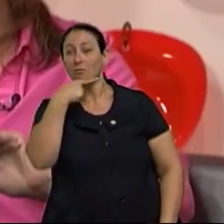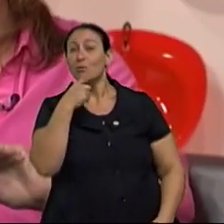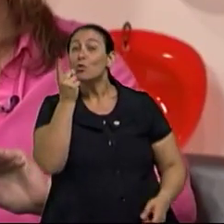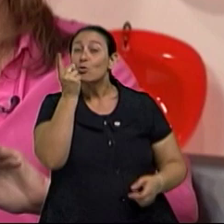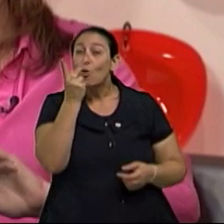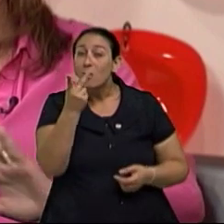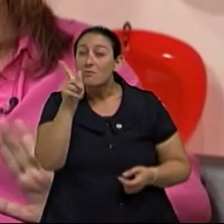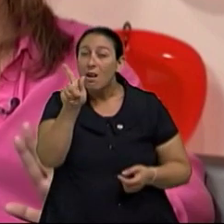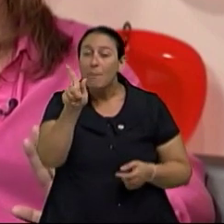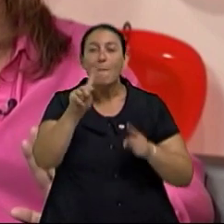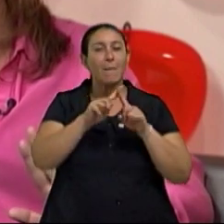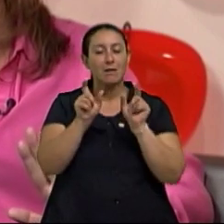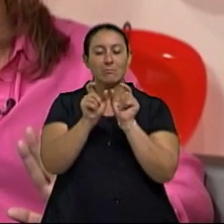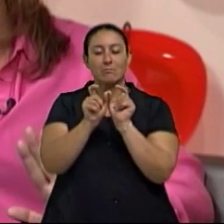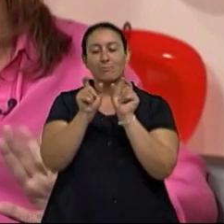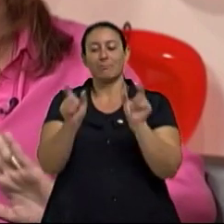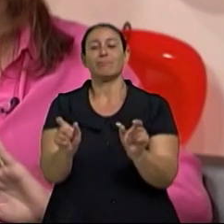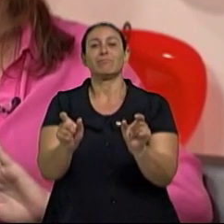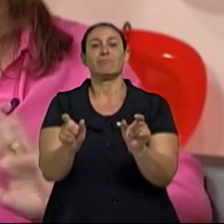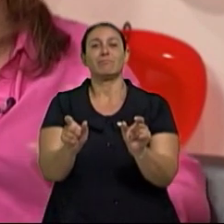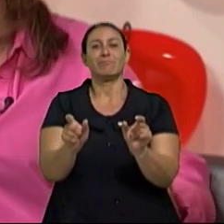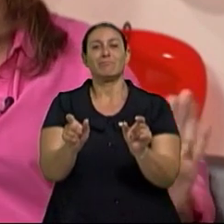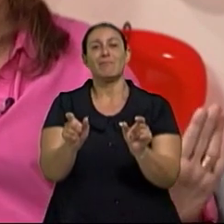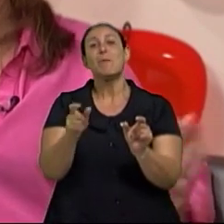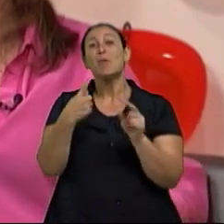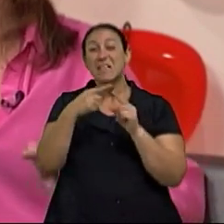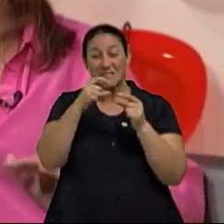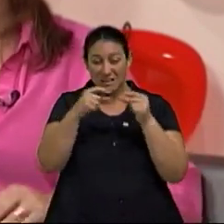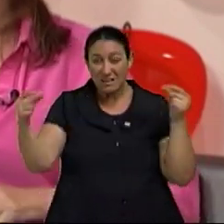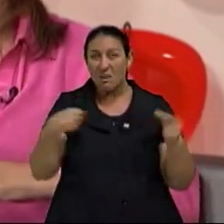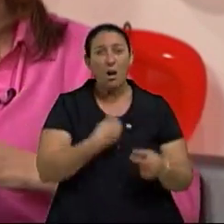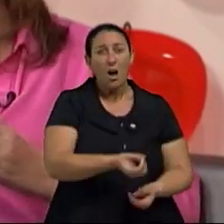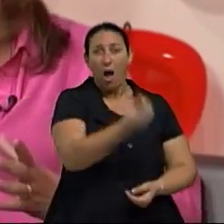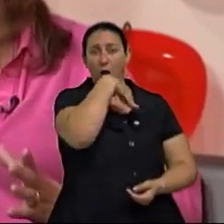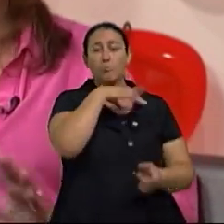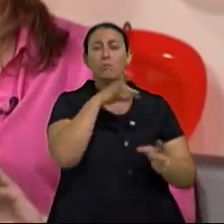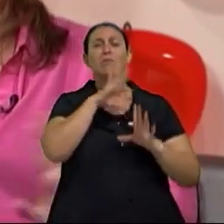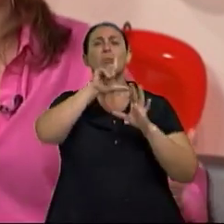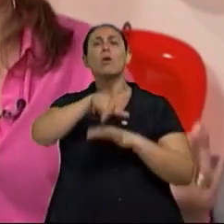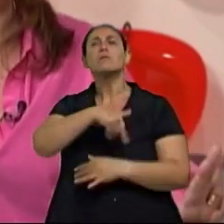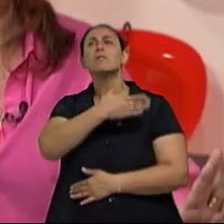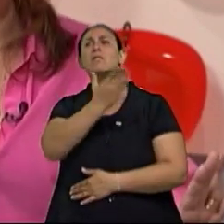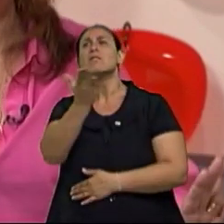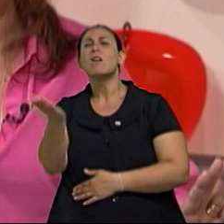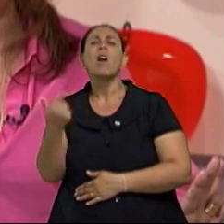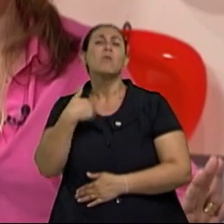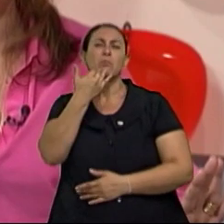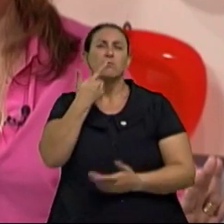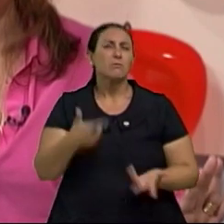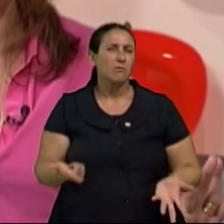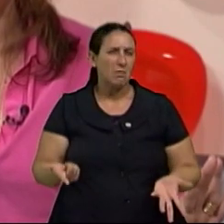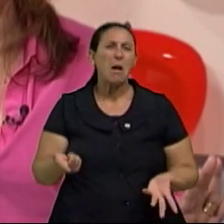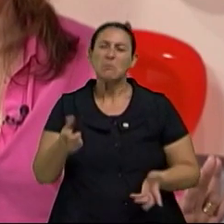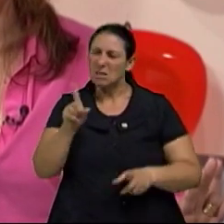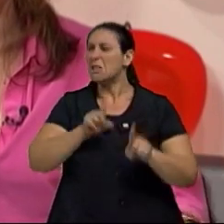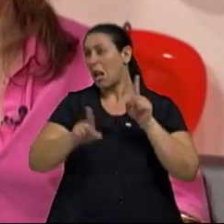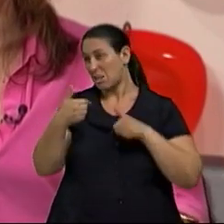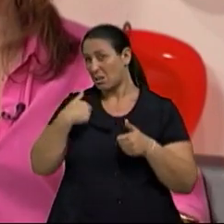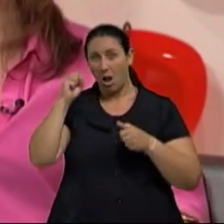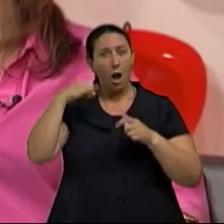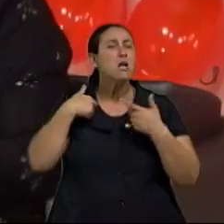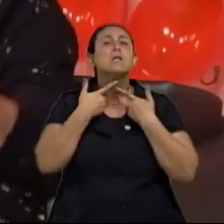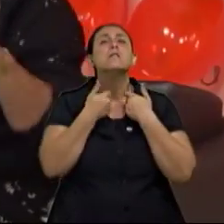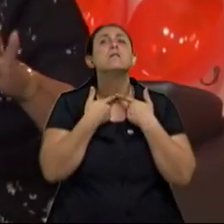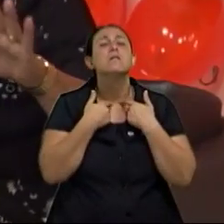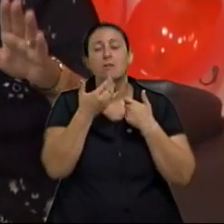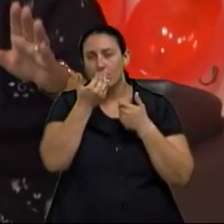mas dividido em duas parcelas. Eu como claro, uma de manhã todo. E se eu tiver muito alucinada, eu como as 12 gramas de uma vez só? Também